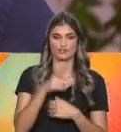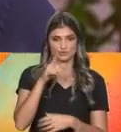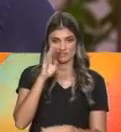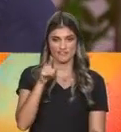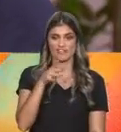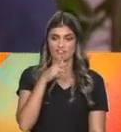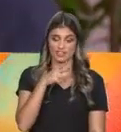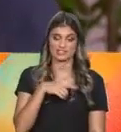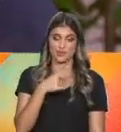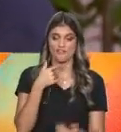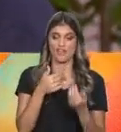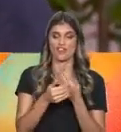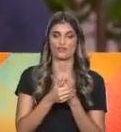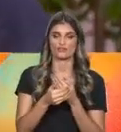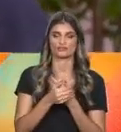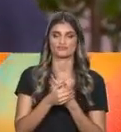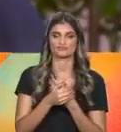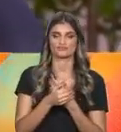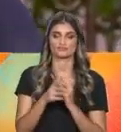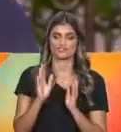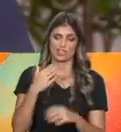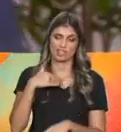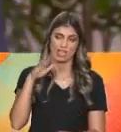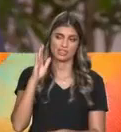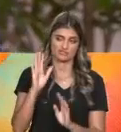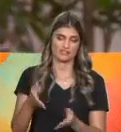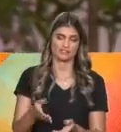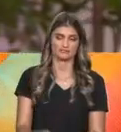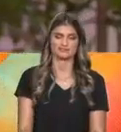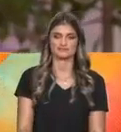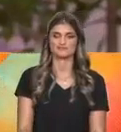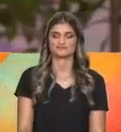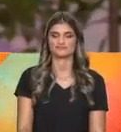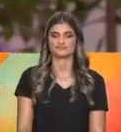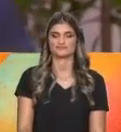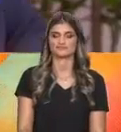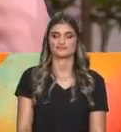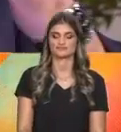vai chamar velho, que já tem alguma idade.